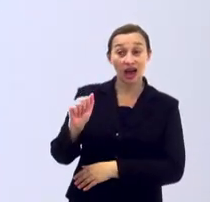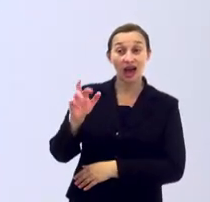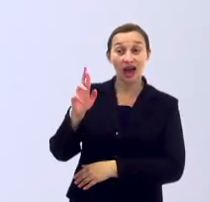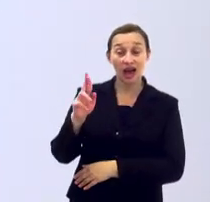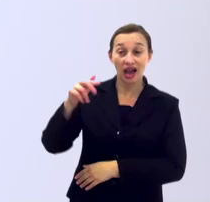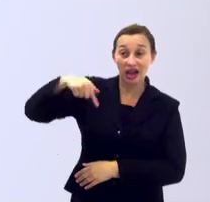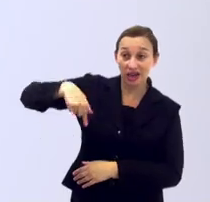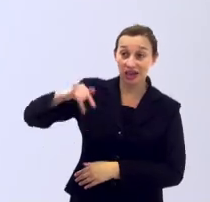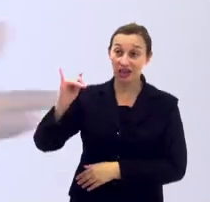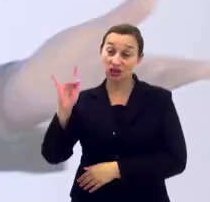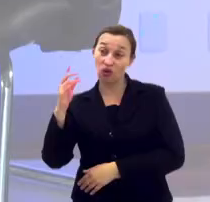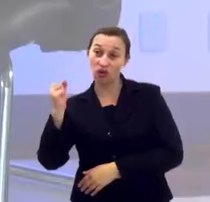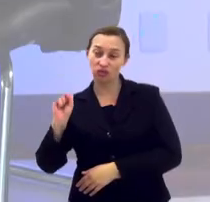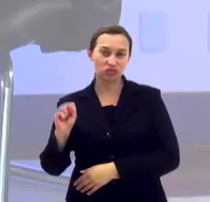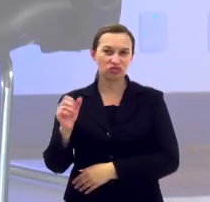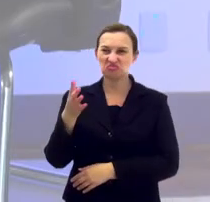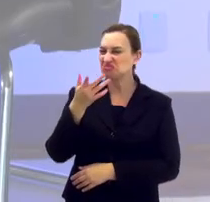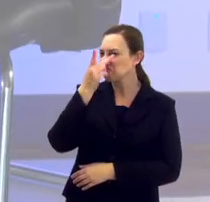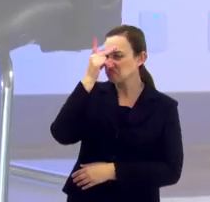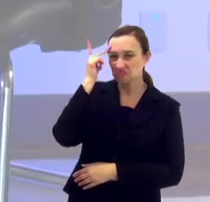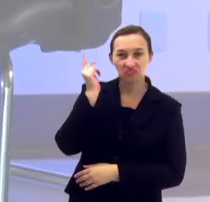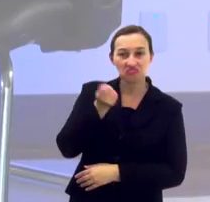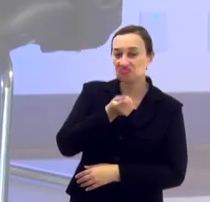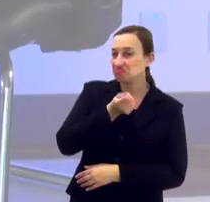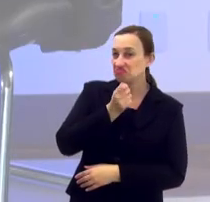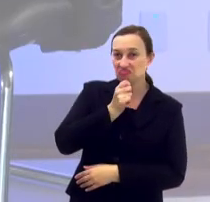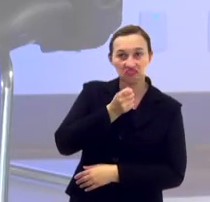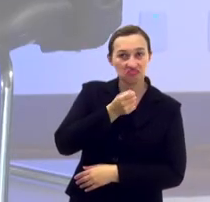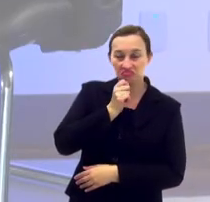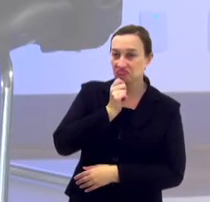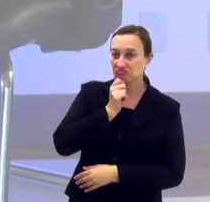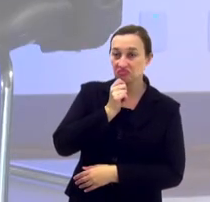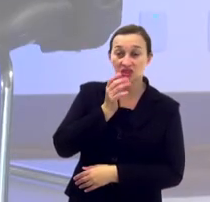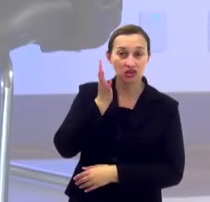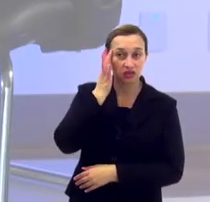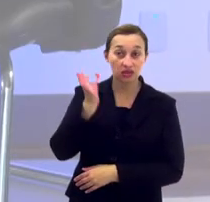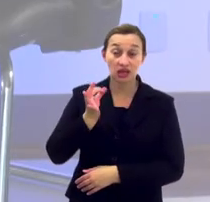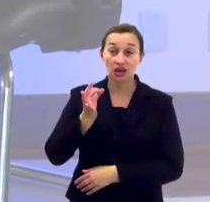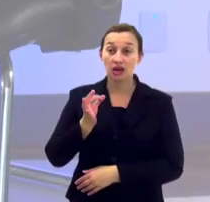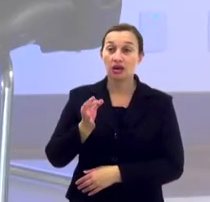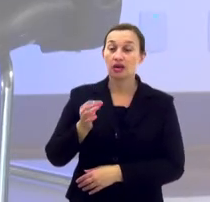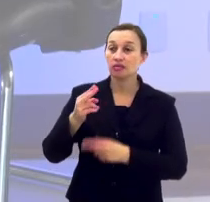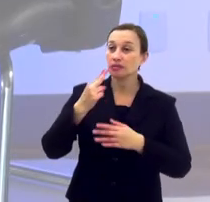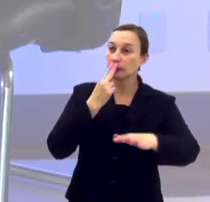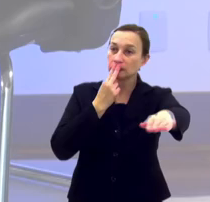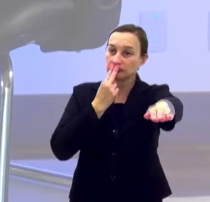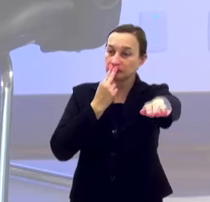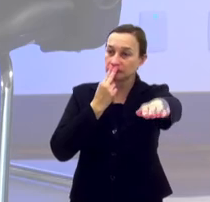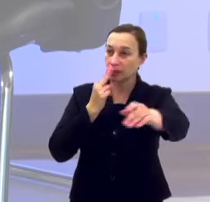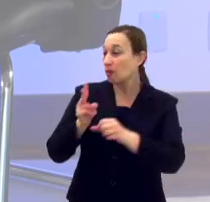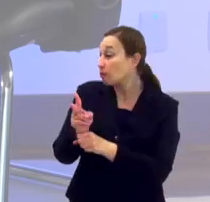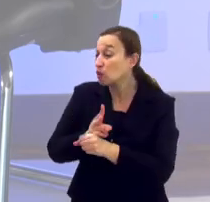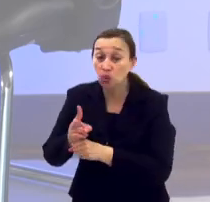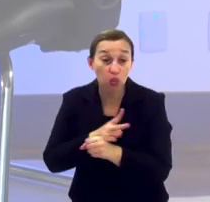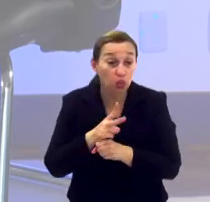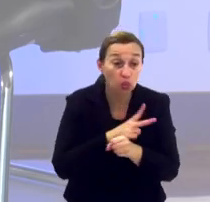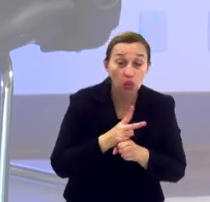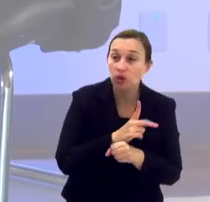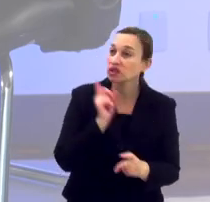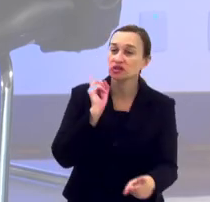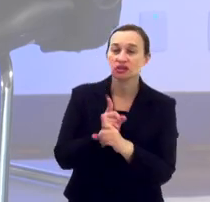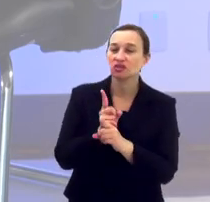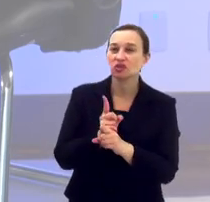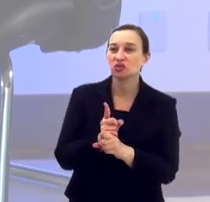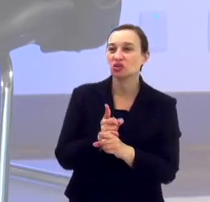arqueólogos. Porque... ninguém sabe, ninguém encontrou até onde. Que foi o que mais Hitler procurou, né? Não, isso é